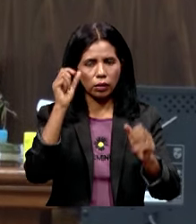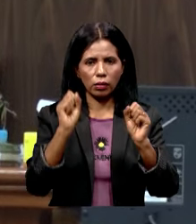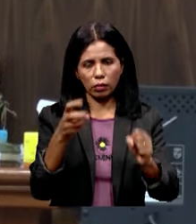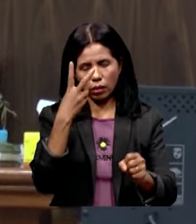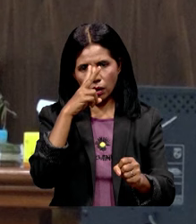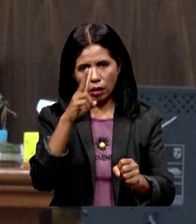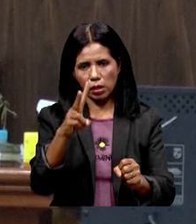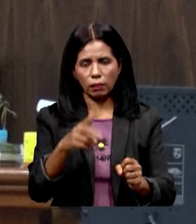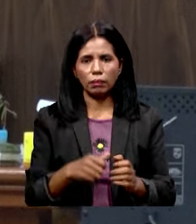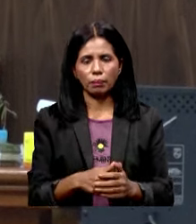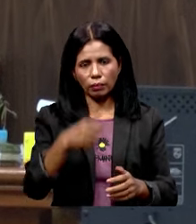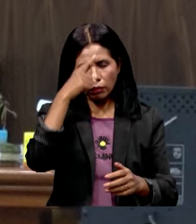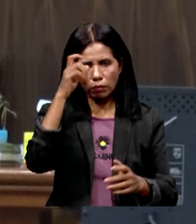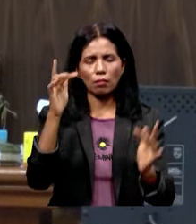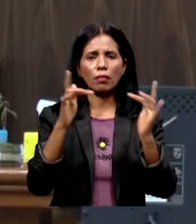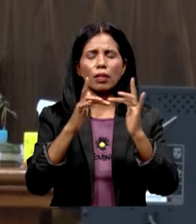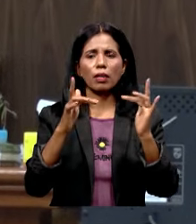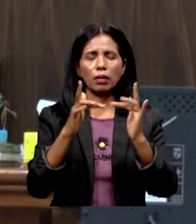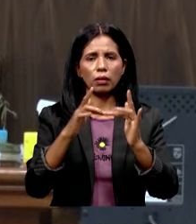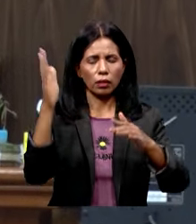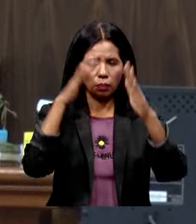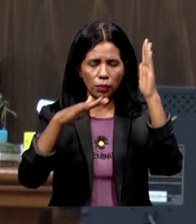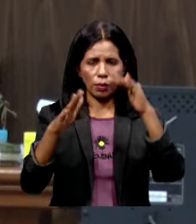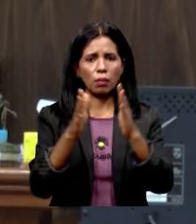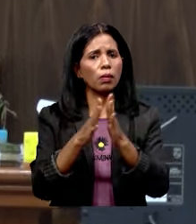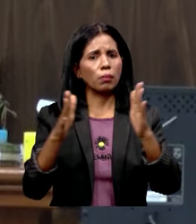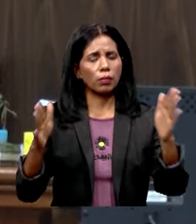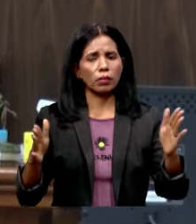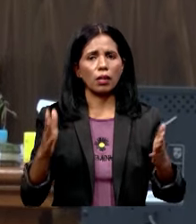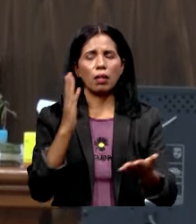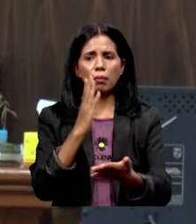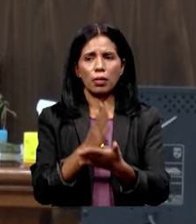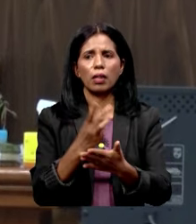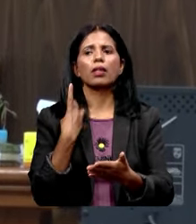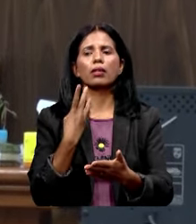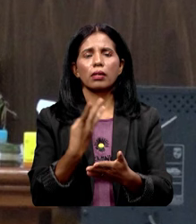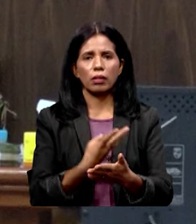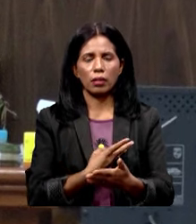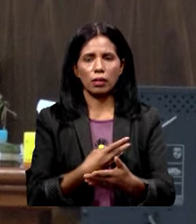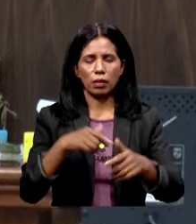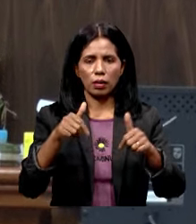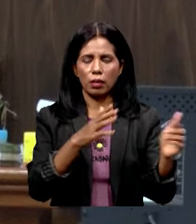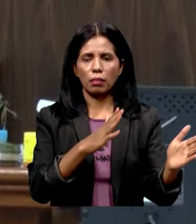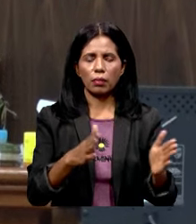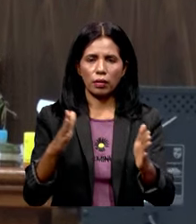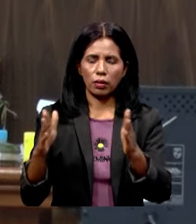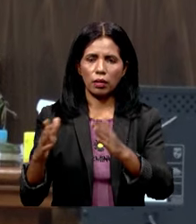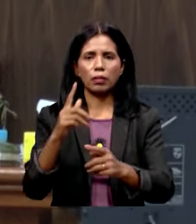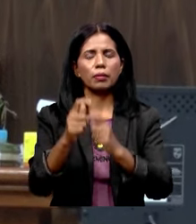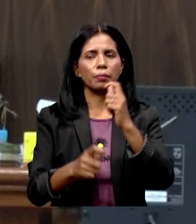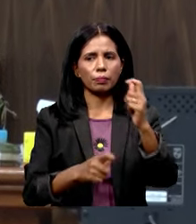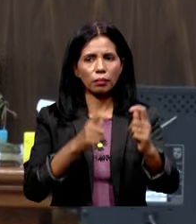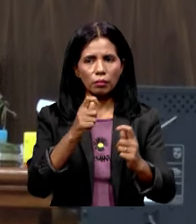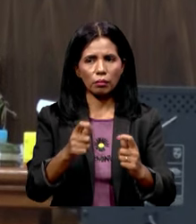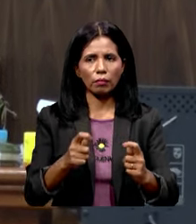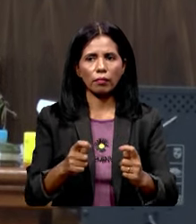rede, também internet é dos problemas que né, impede ita e a processo digitalização